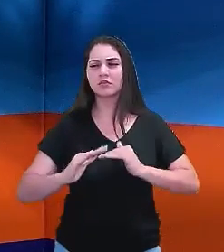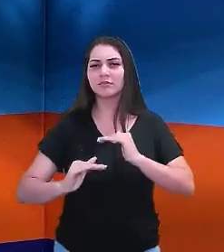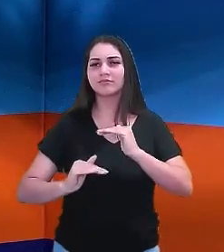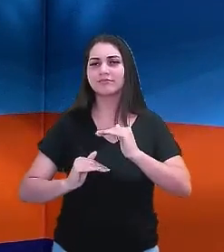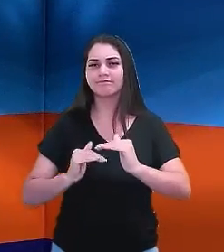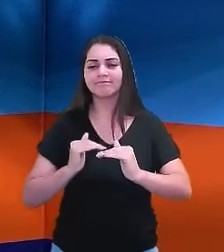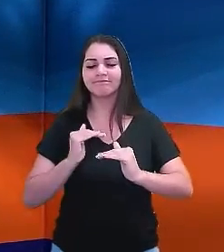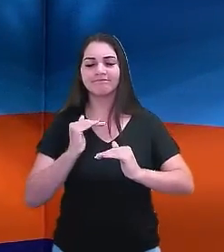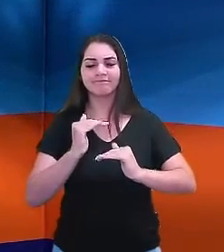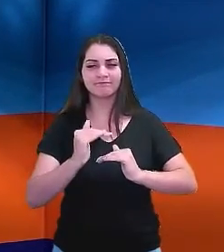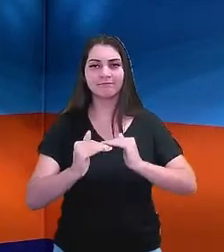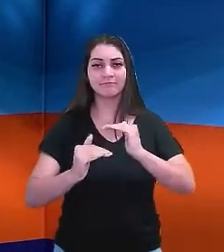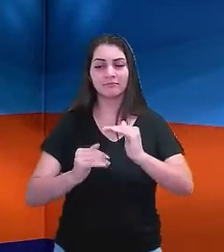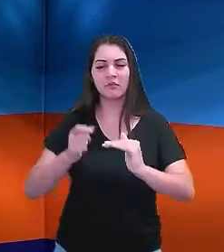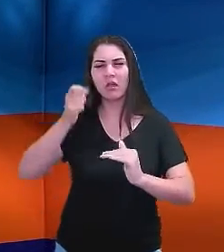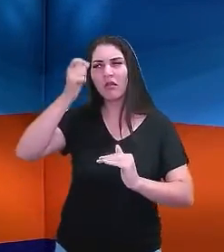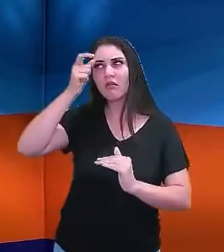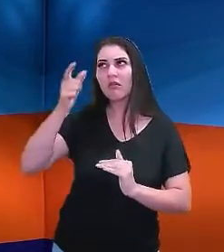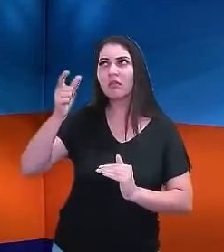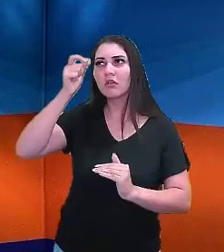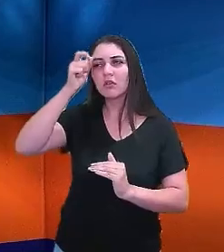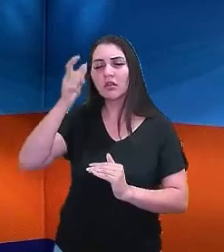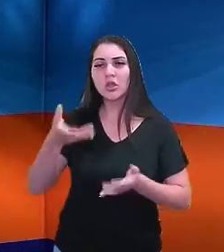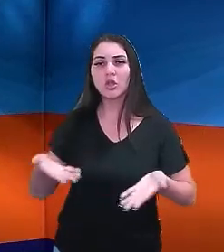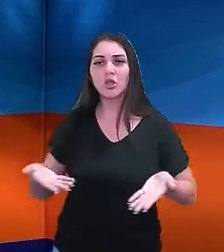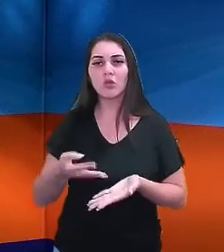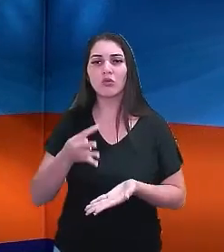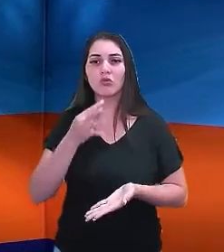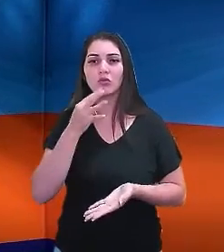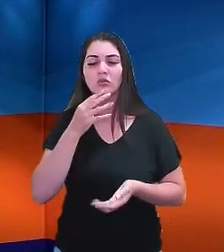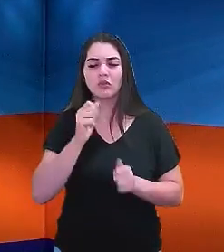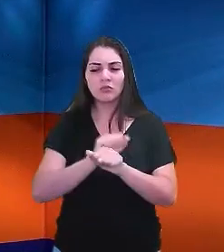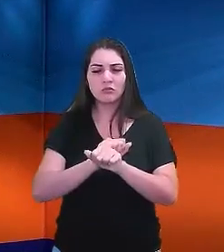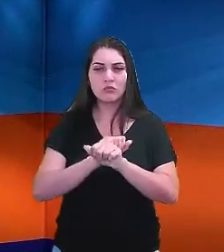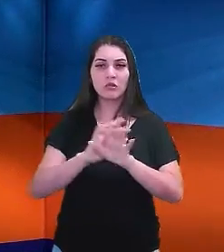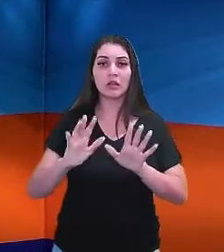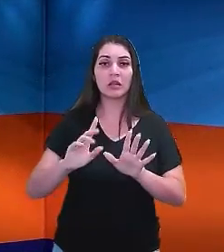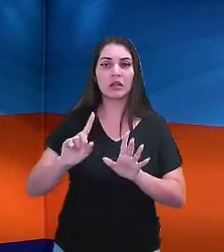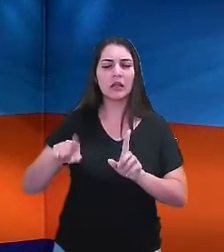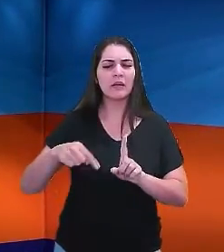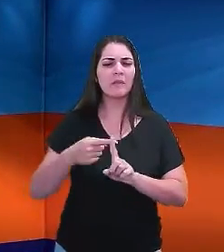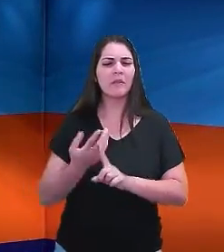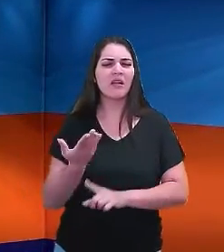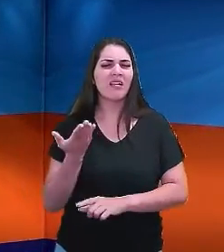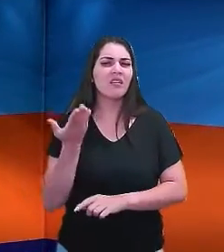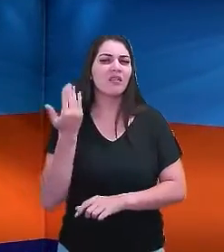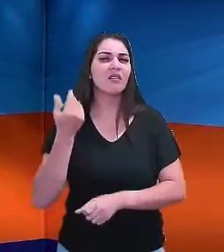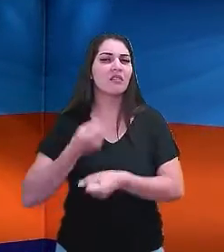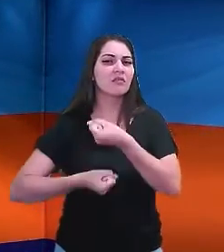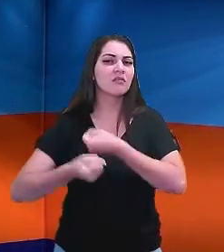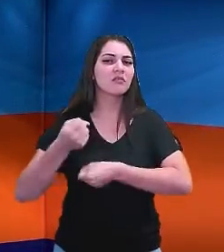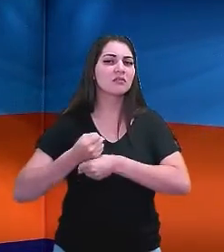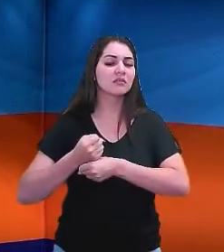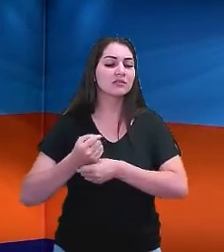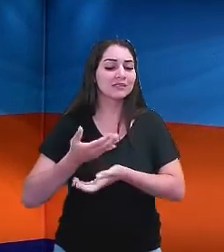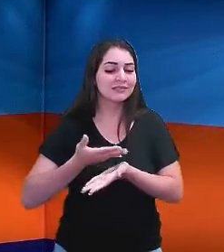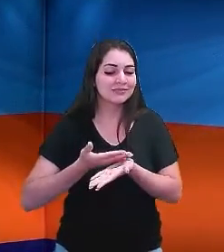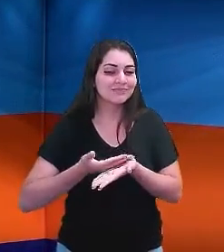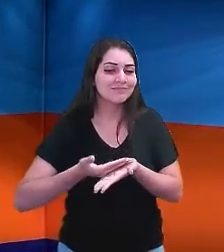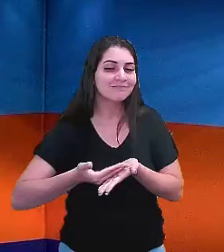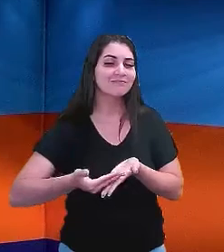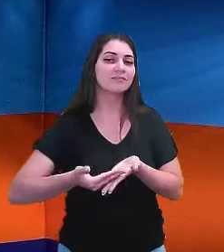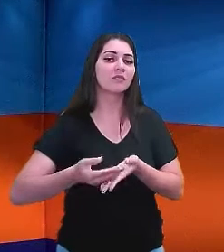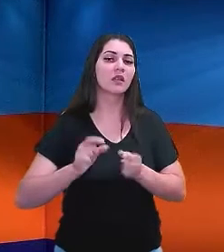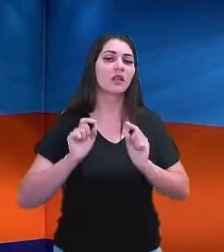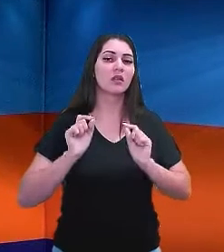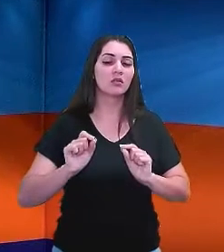desenvolver-se essas ideias que hoje nós conhecemos com clareza, mas que naquele momento estava se iniciando, que é a